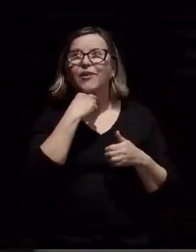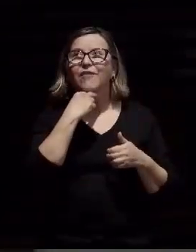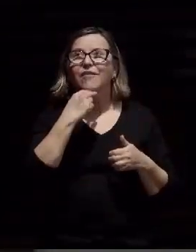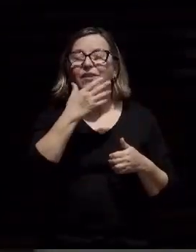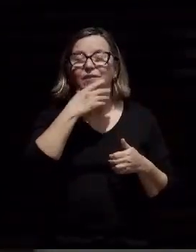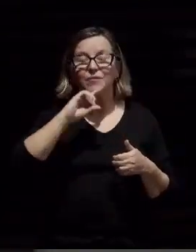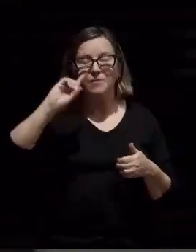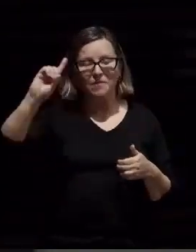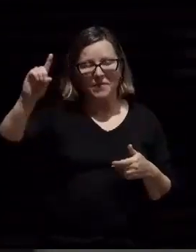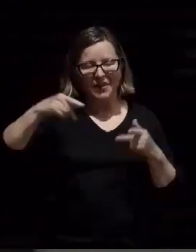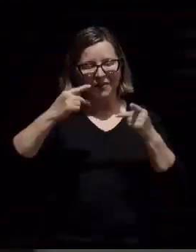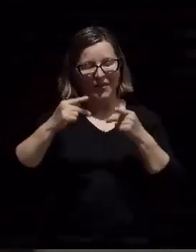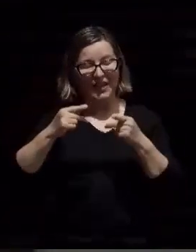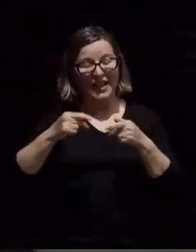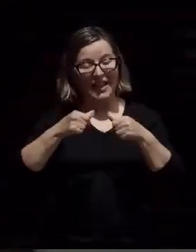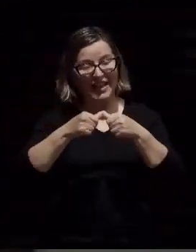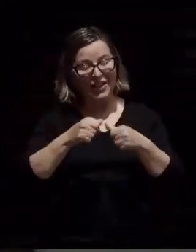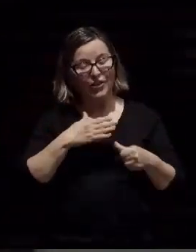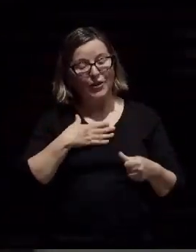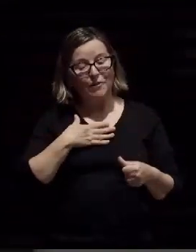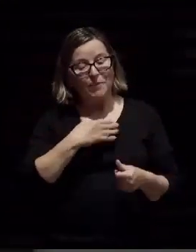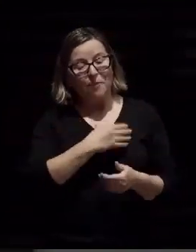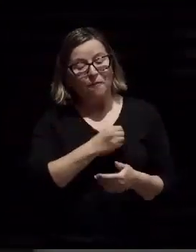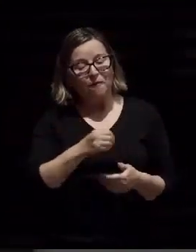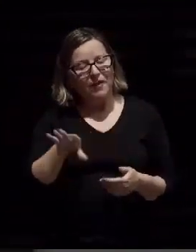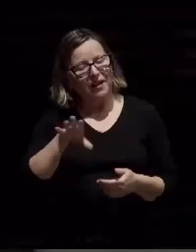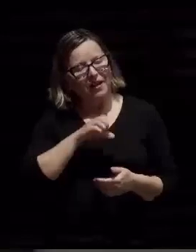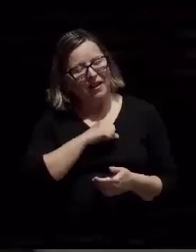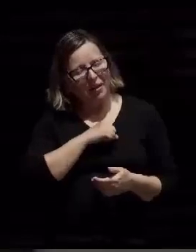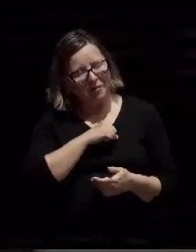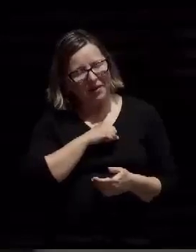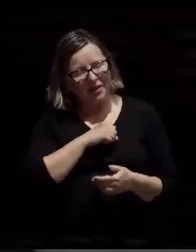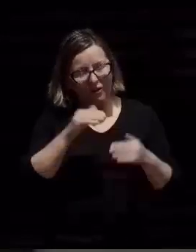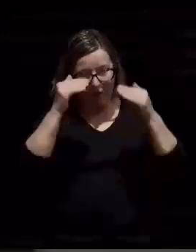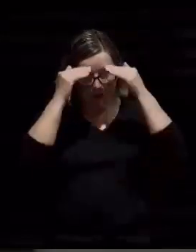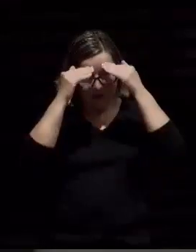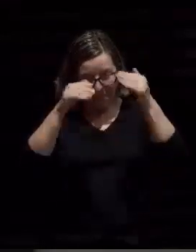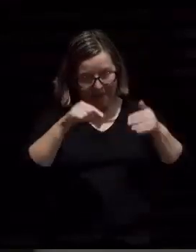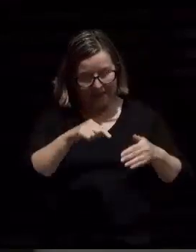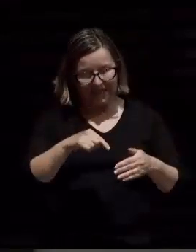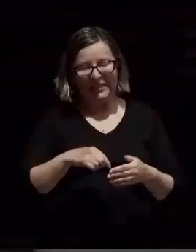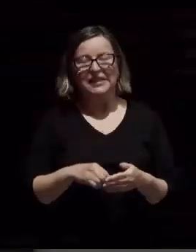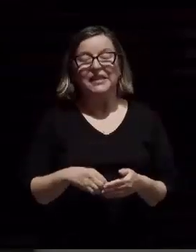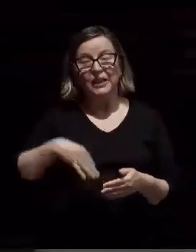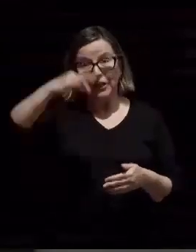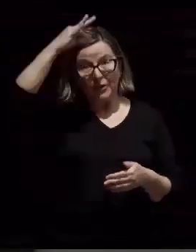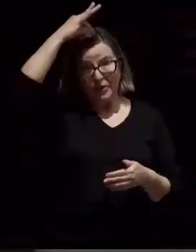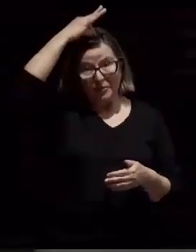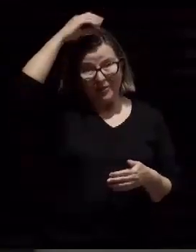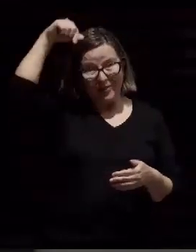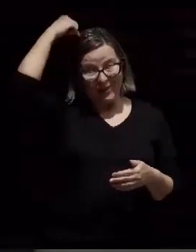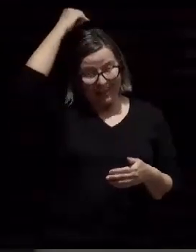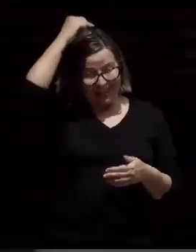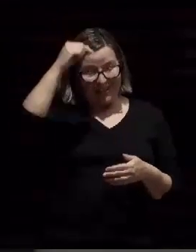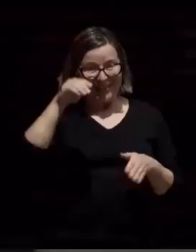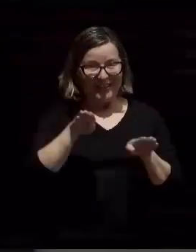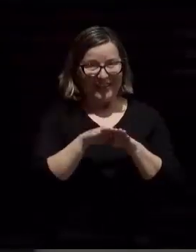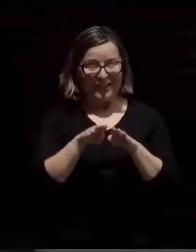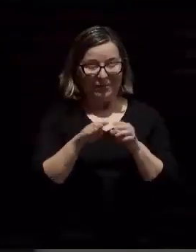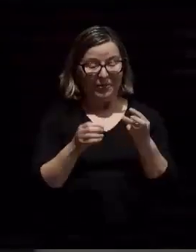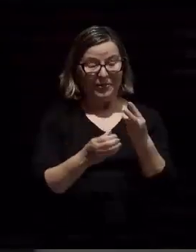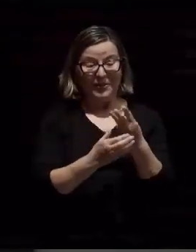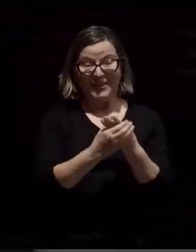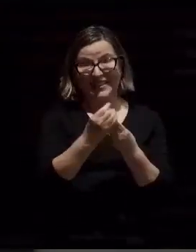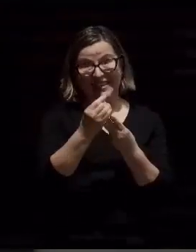Filho amado, a ele ouvi." E o Espírito Santo, a Trindade reunida ali no